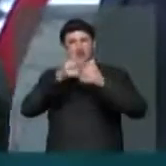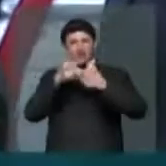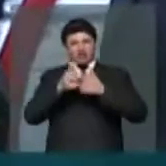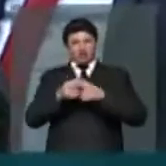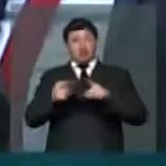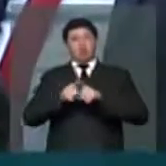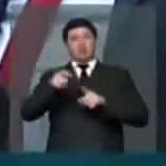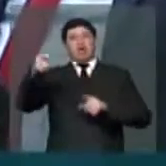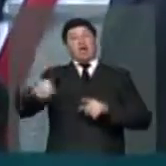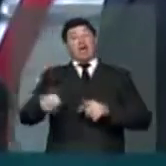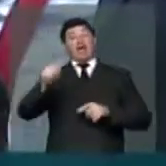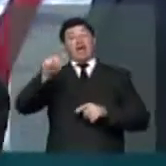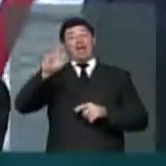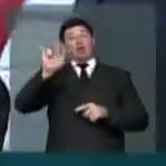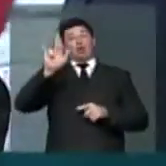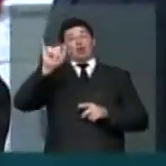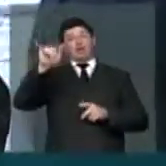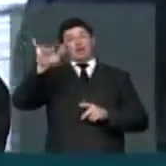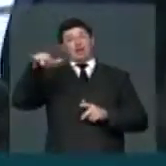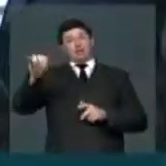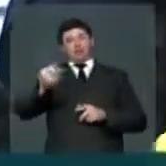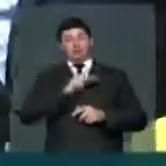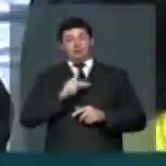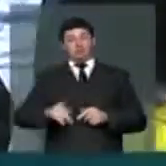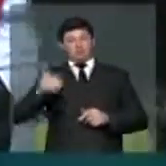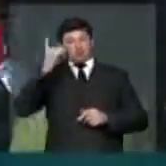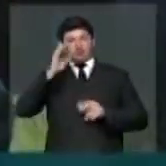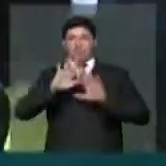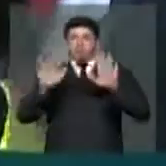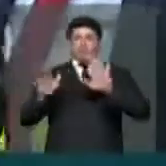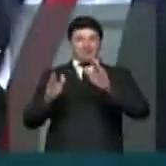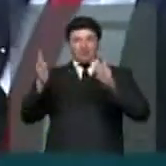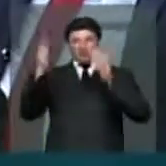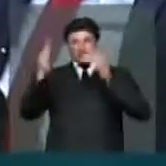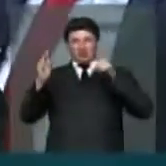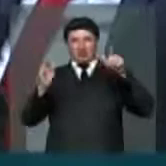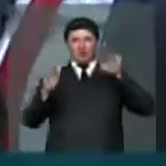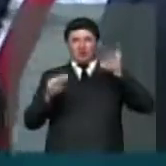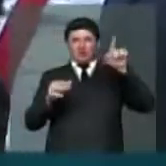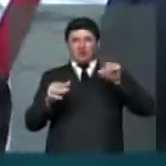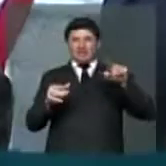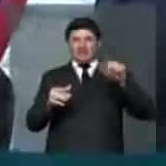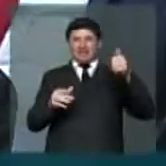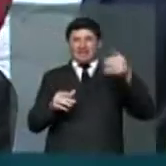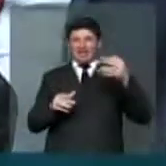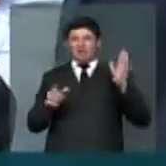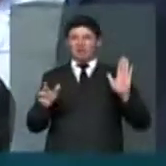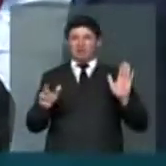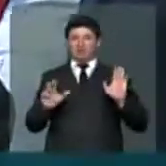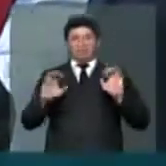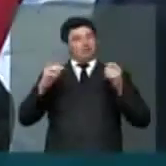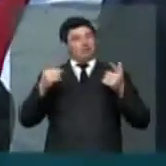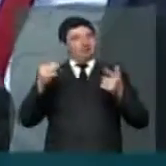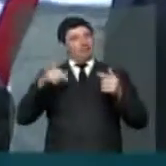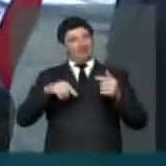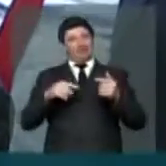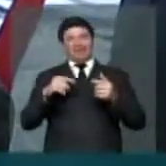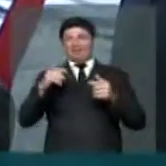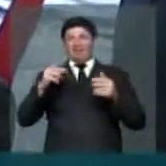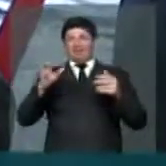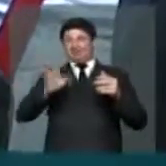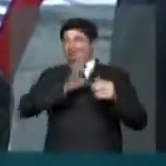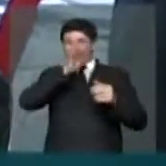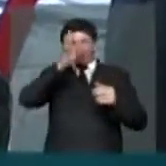a um autoritarismo, em relação à presidente Dilma, mas compará-la com Luís XIV é, evidentemente, uma